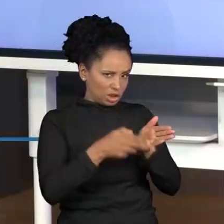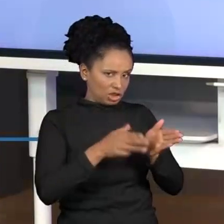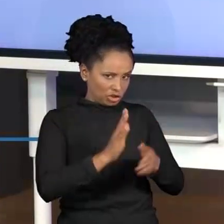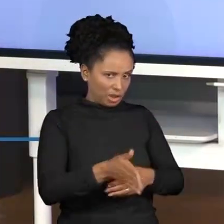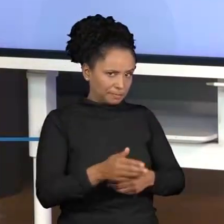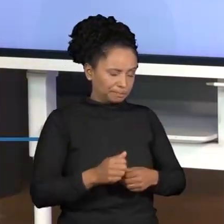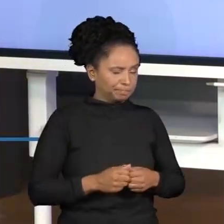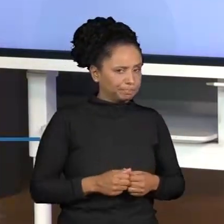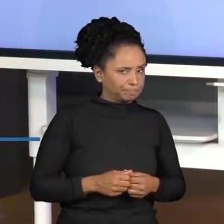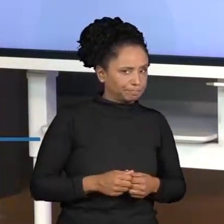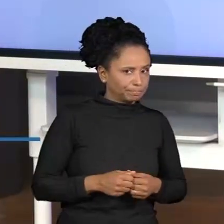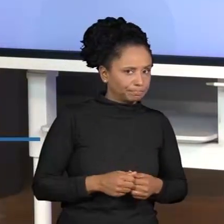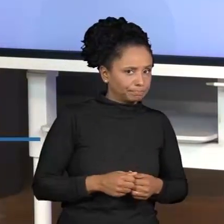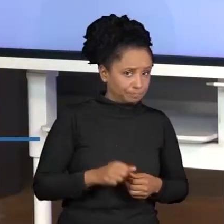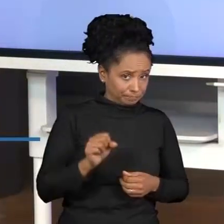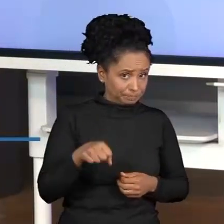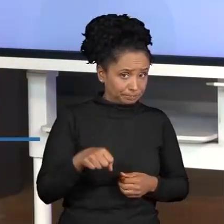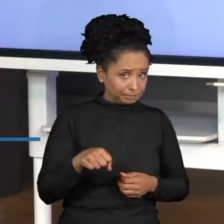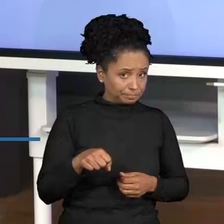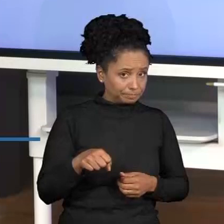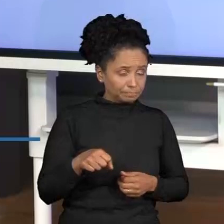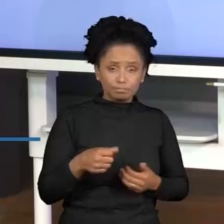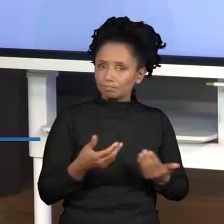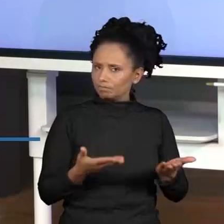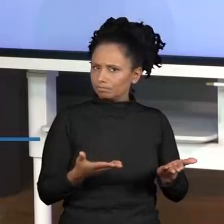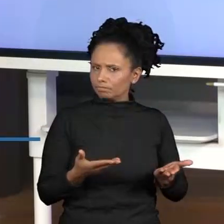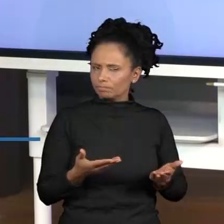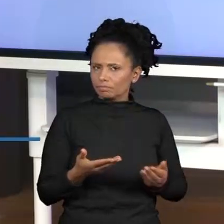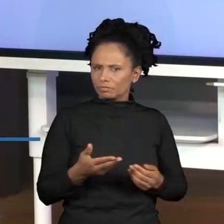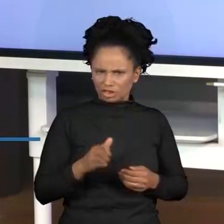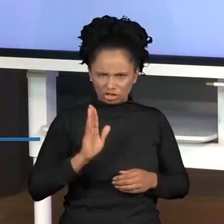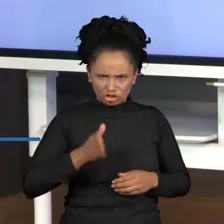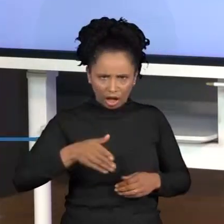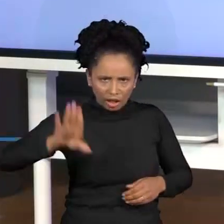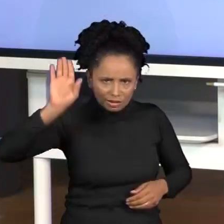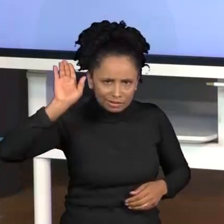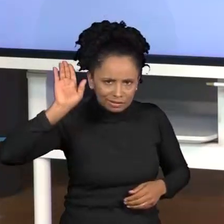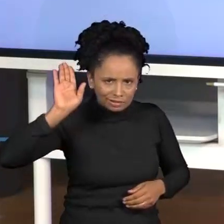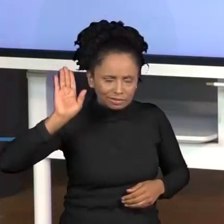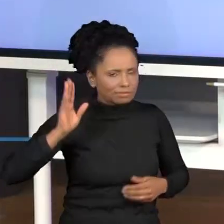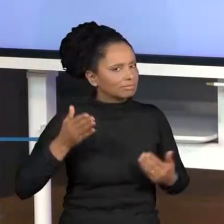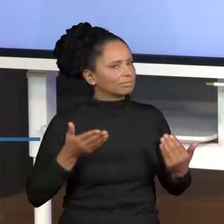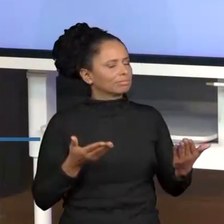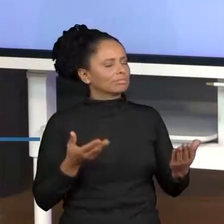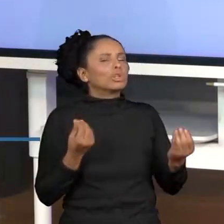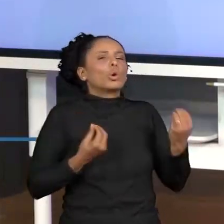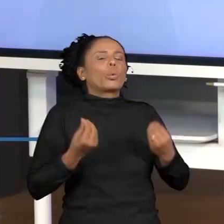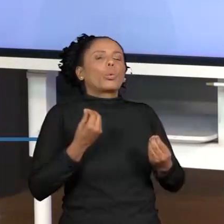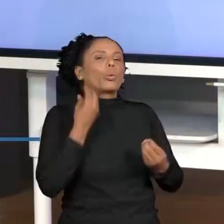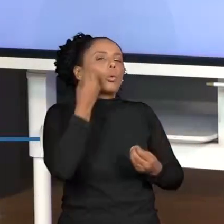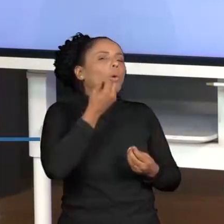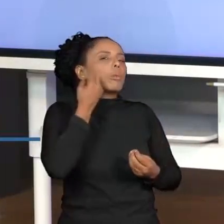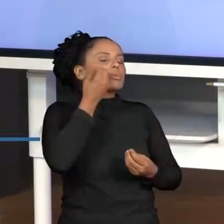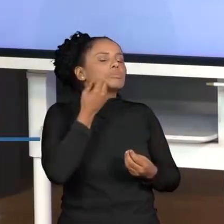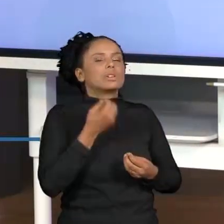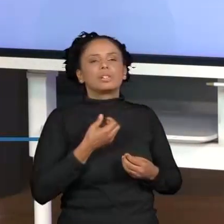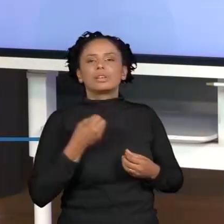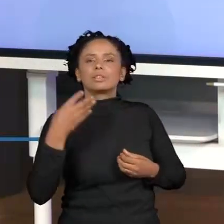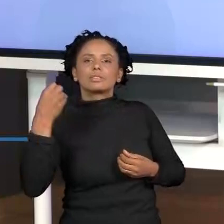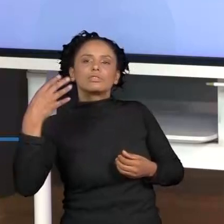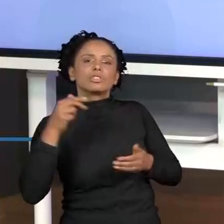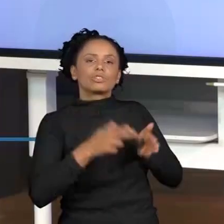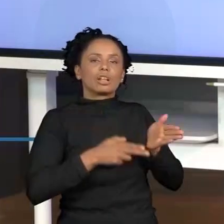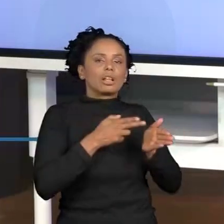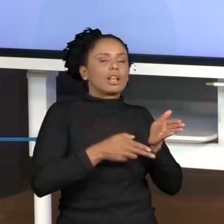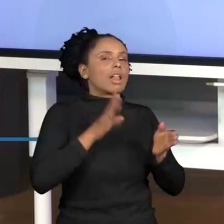trem? Qual foi aí quem já foi? Qual foi a experiência? Foi legal? Foi